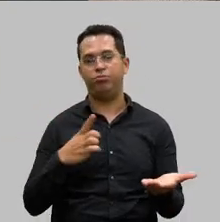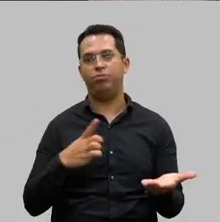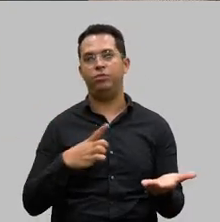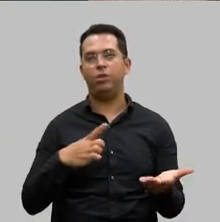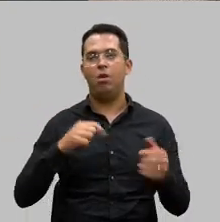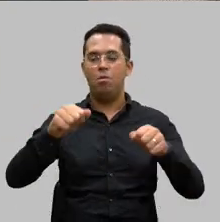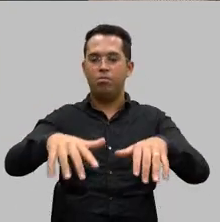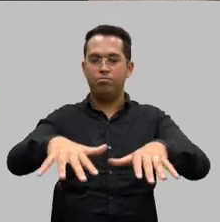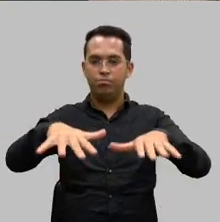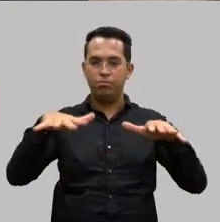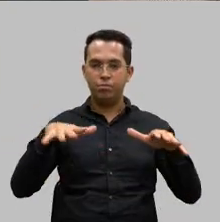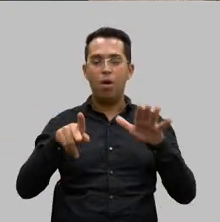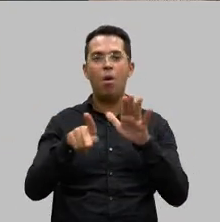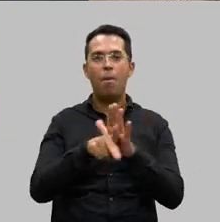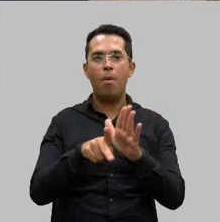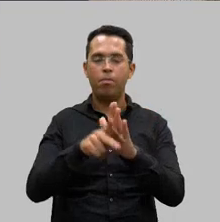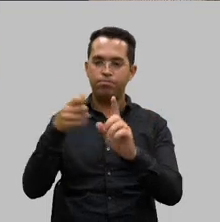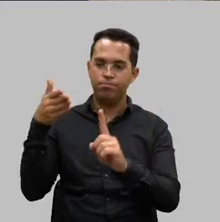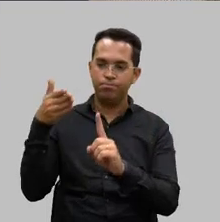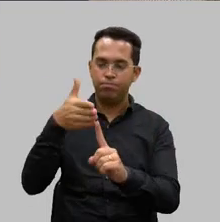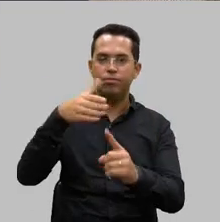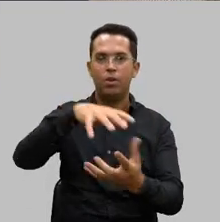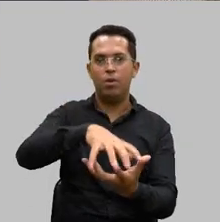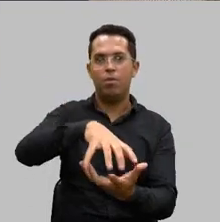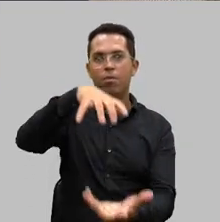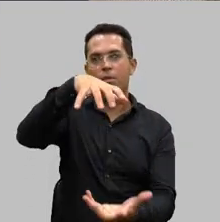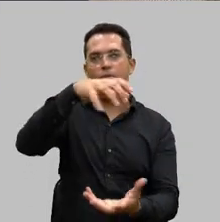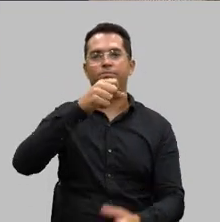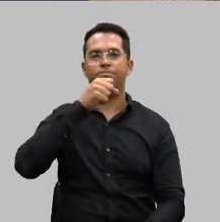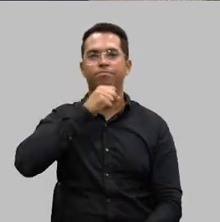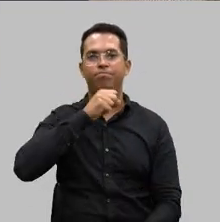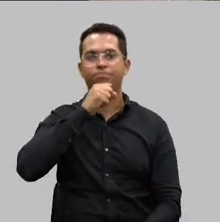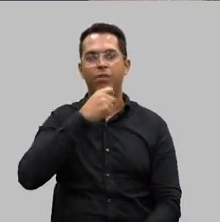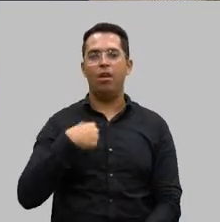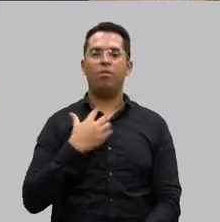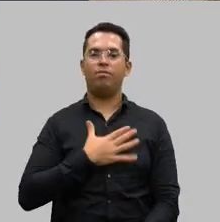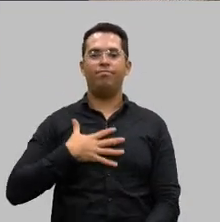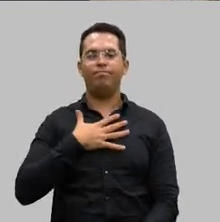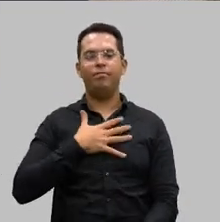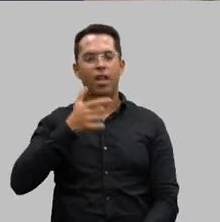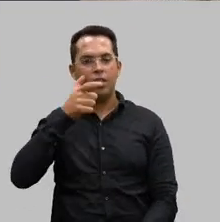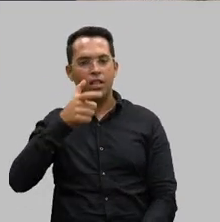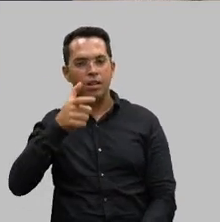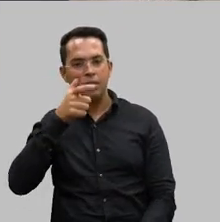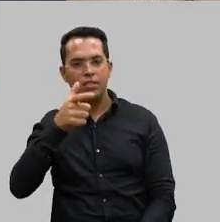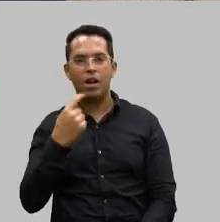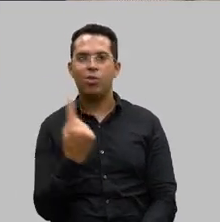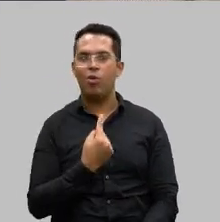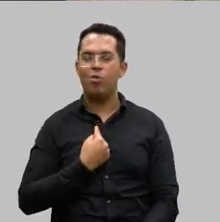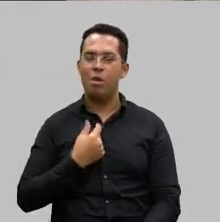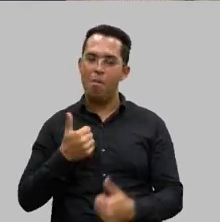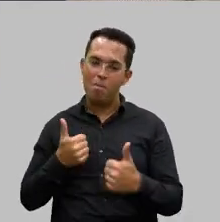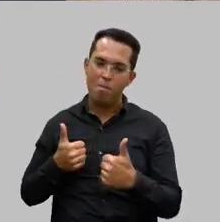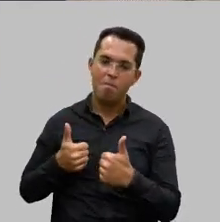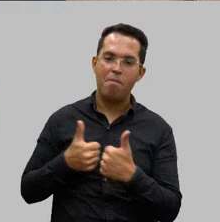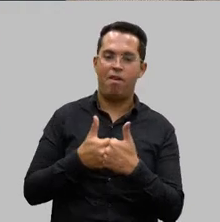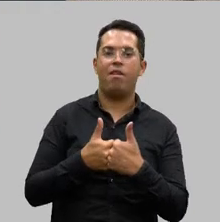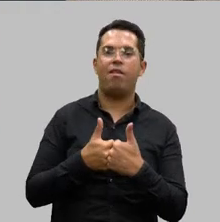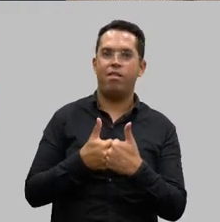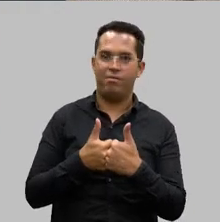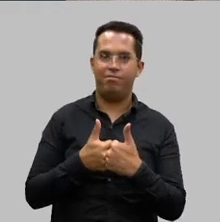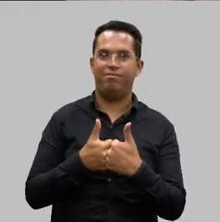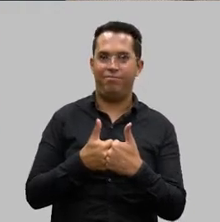idoso eu fiquei muito interessado porque a gente já tá chegando perto lá doos idosos da terceira idade e nós